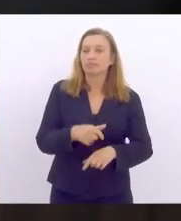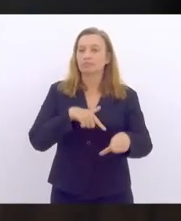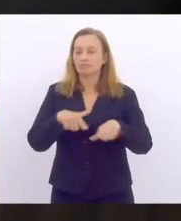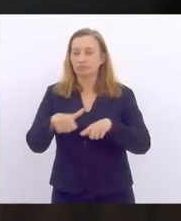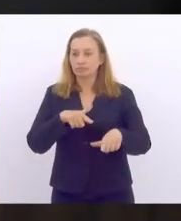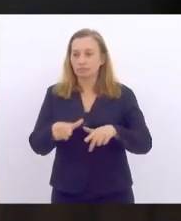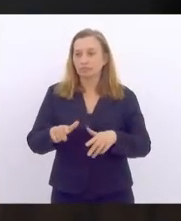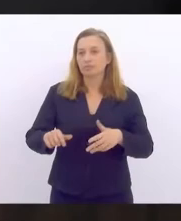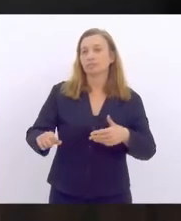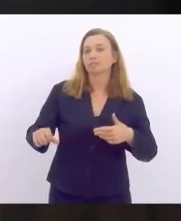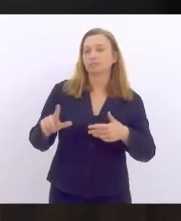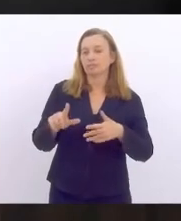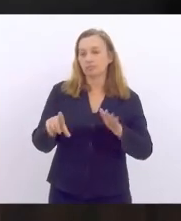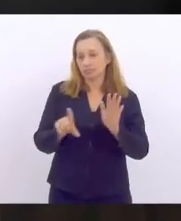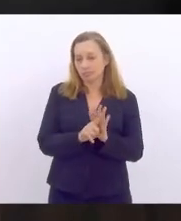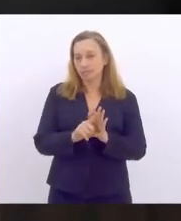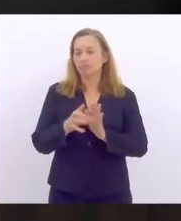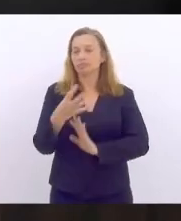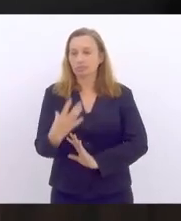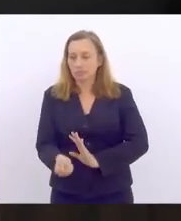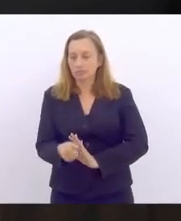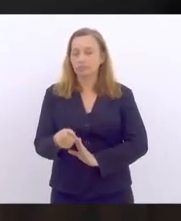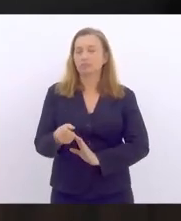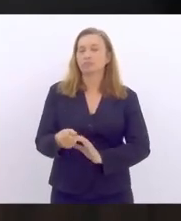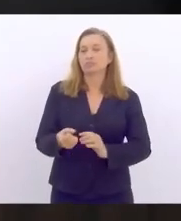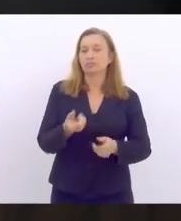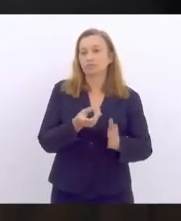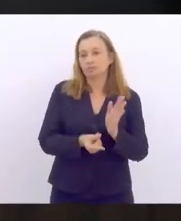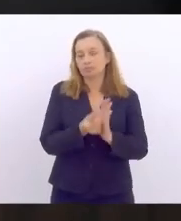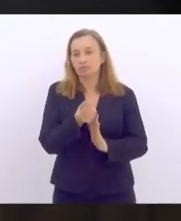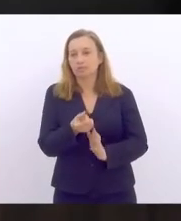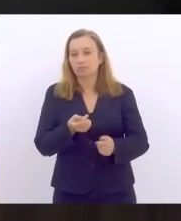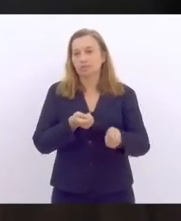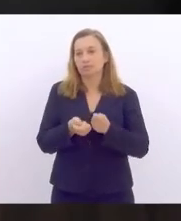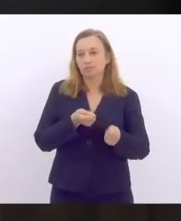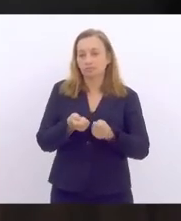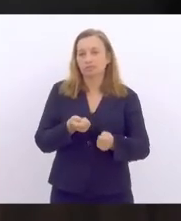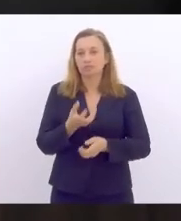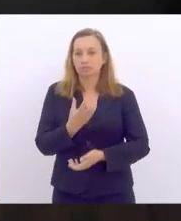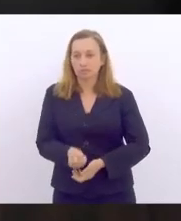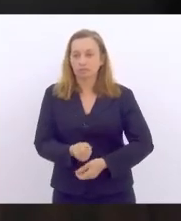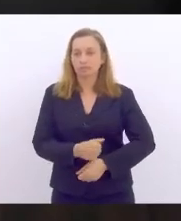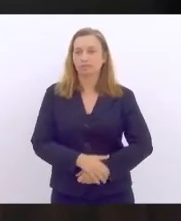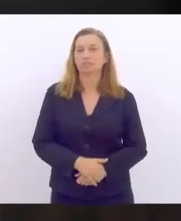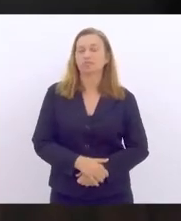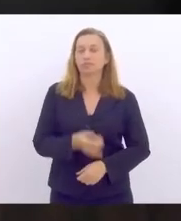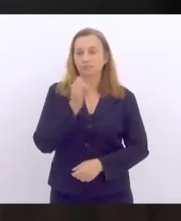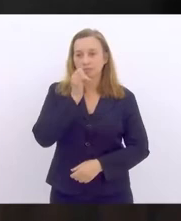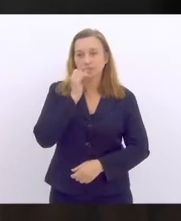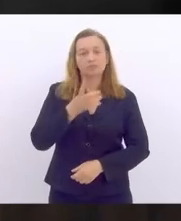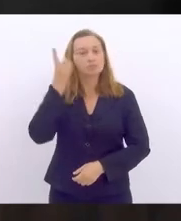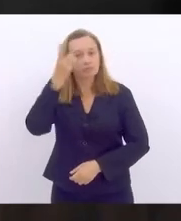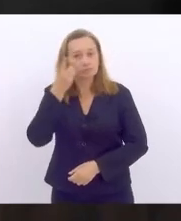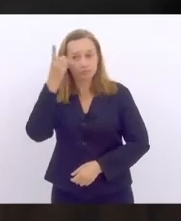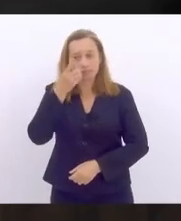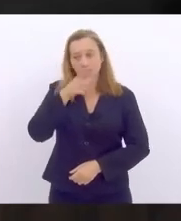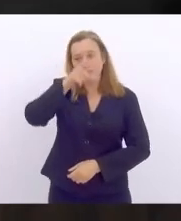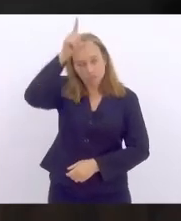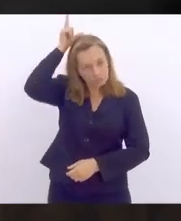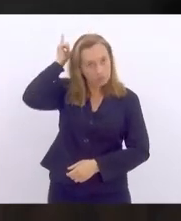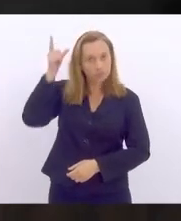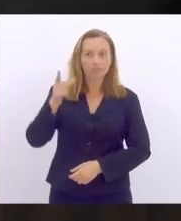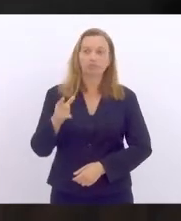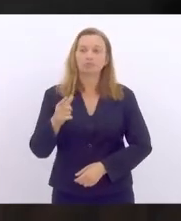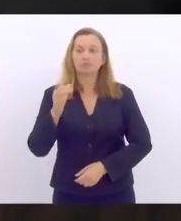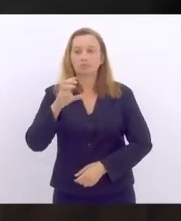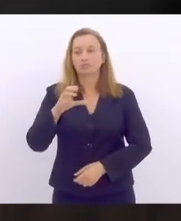social, seguridade social, favorável, de orçamento, fiscalização financeira e controle, favorável. Relator, deputado Luiz Paulo,